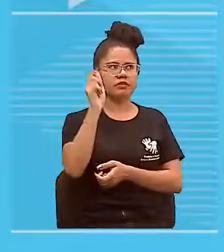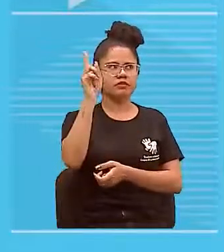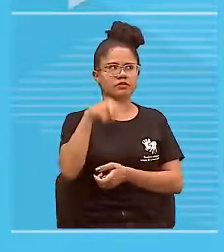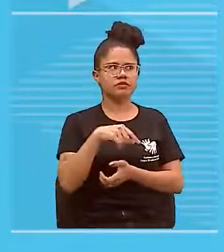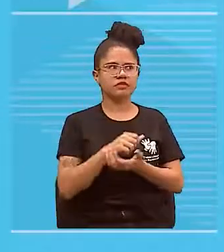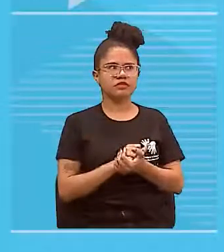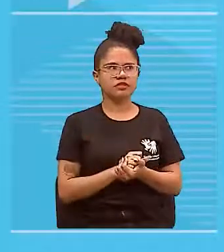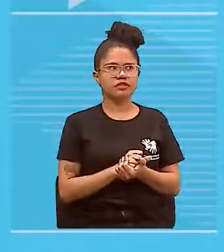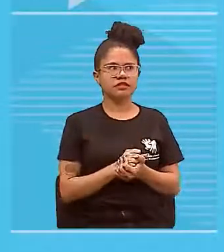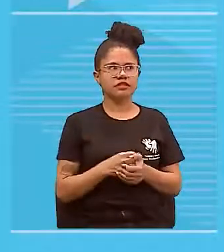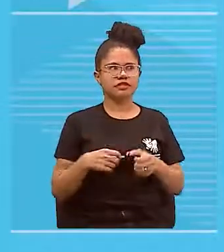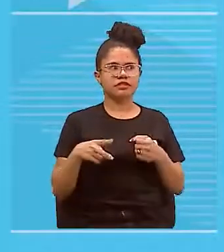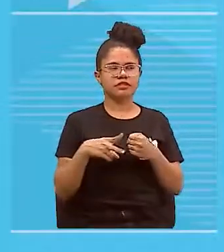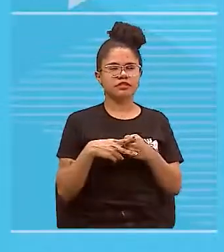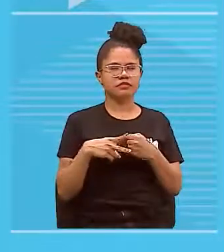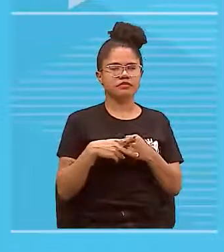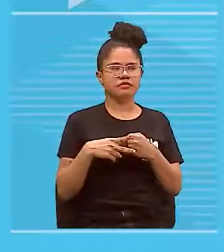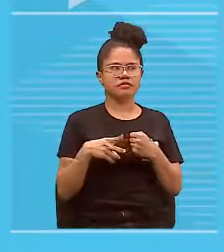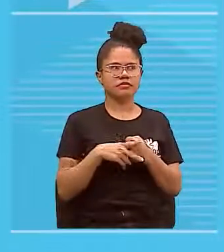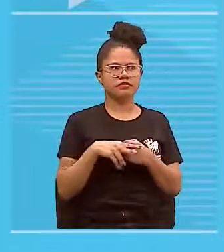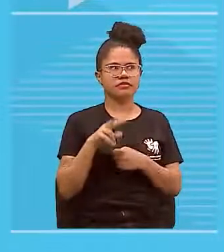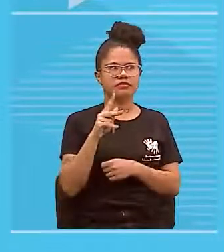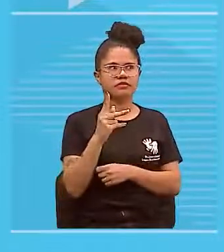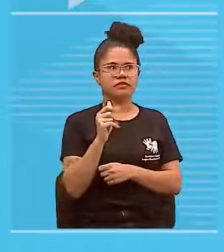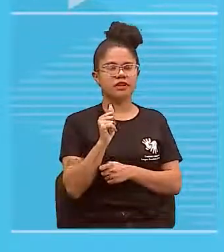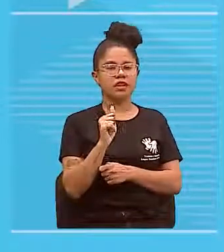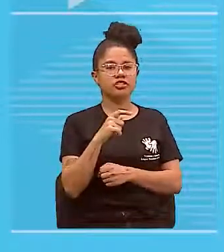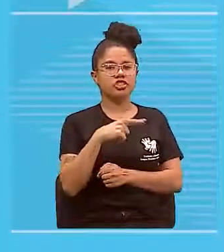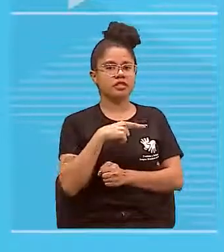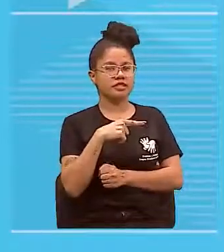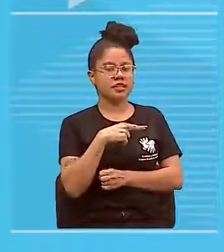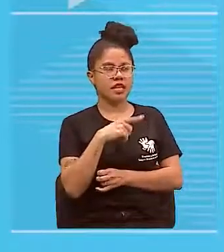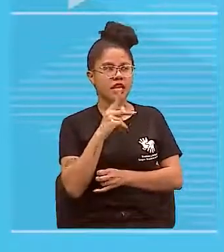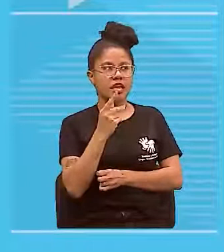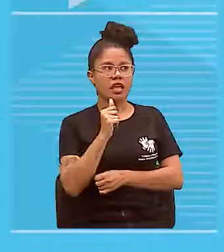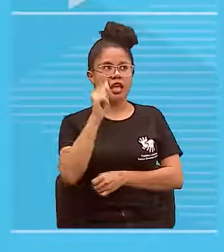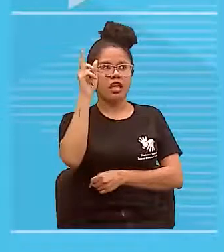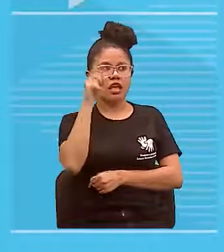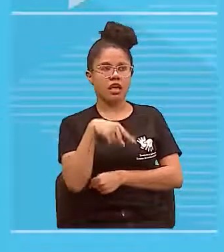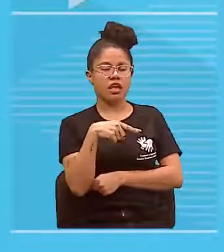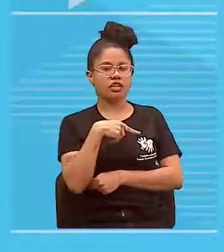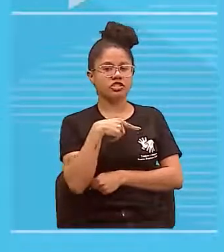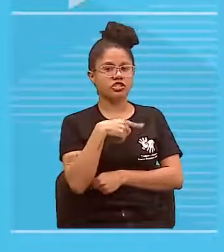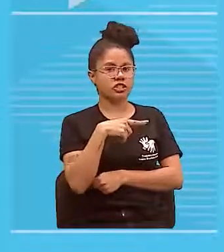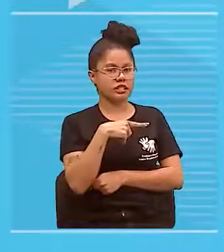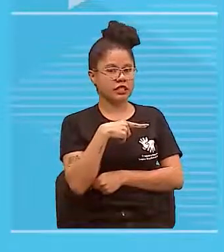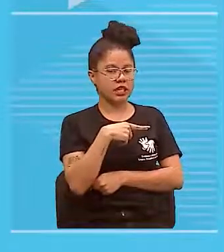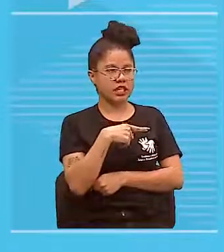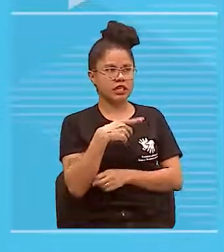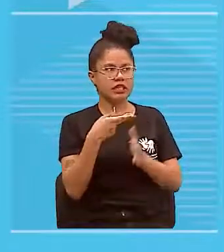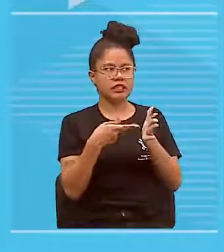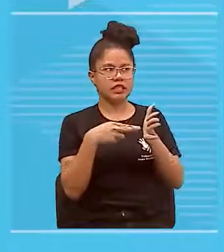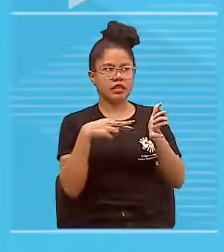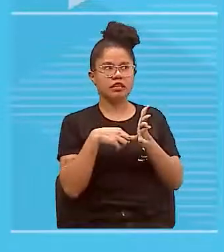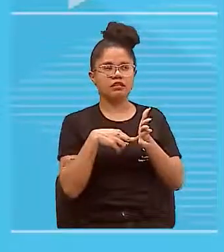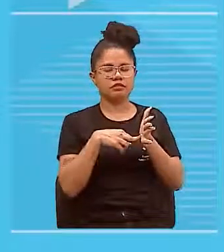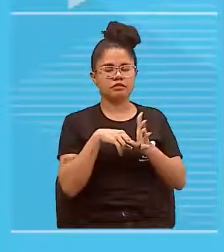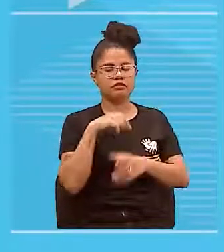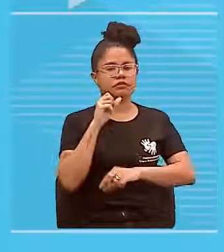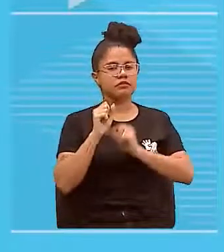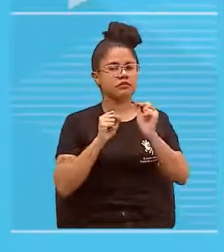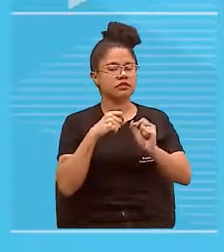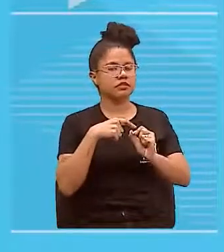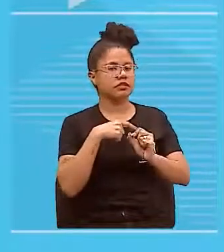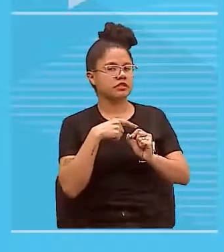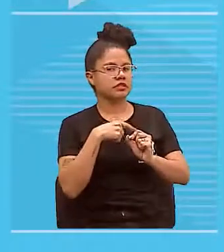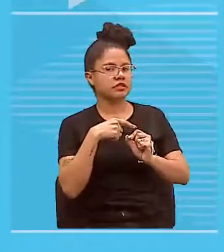aí é o verbo haver né em a A ideia é o verbo haver no sentido de existir existe a ideia de